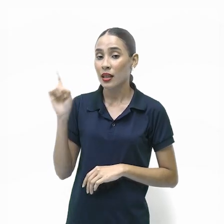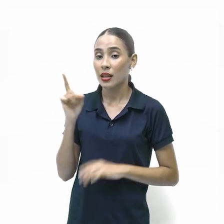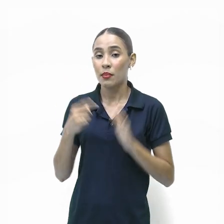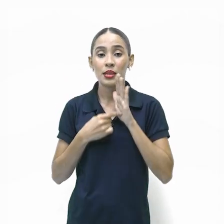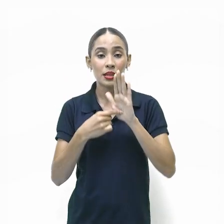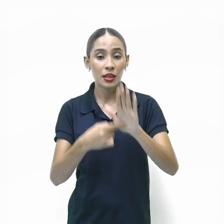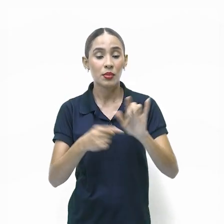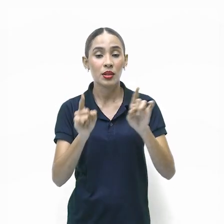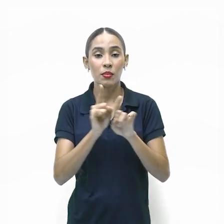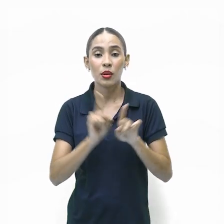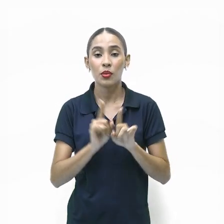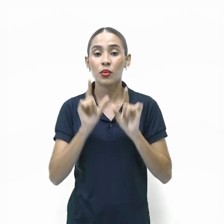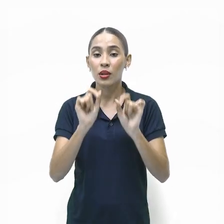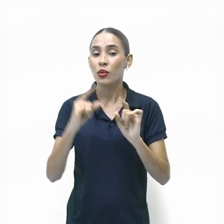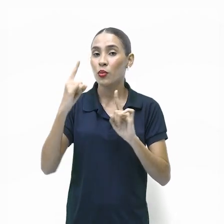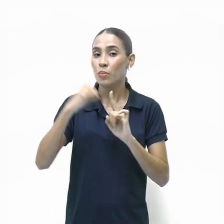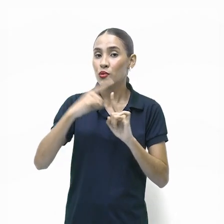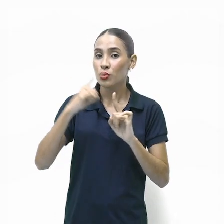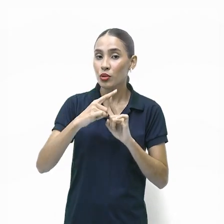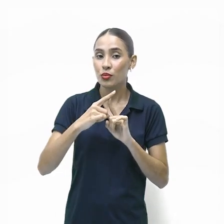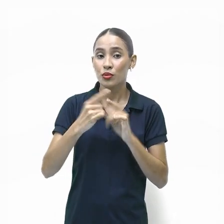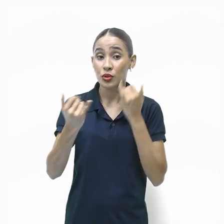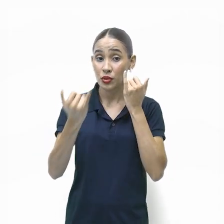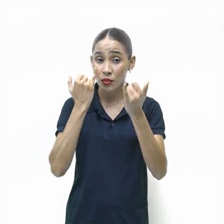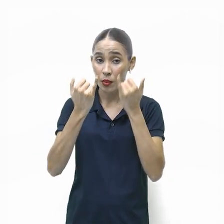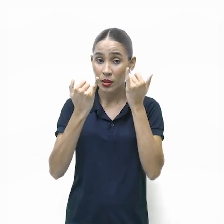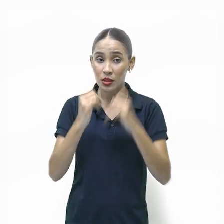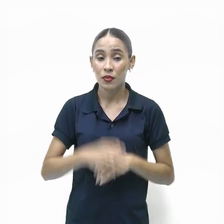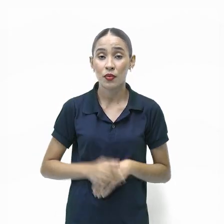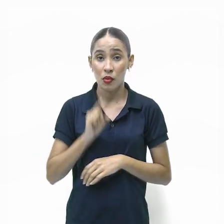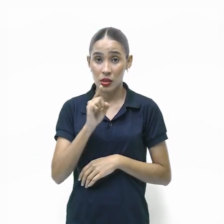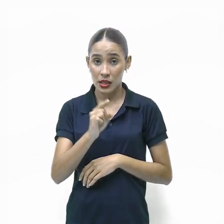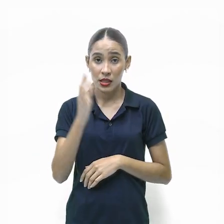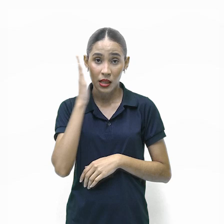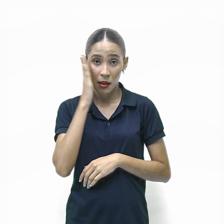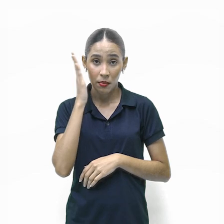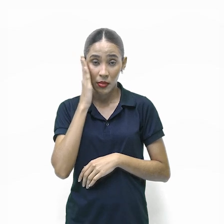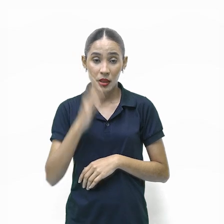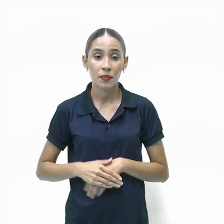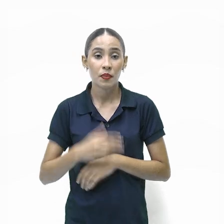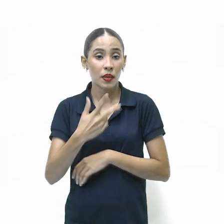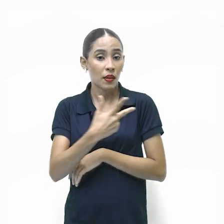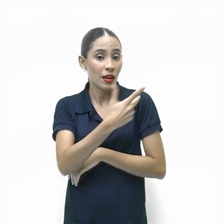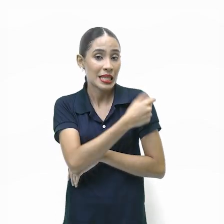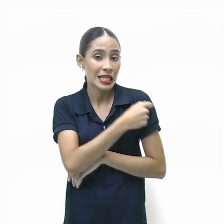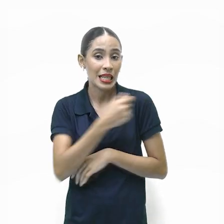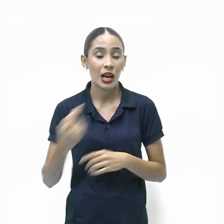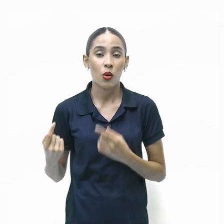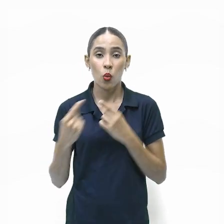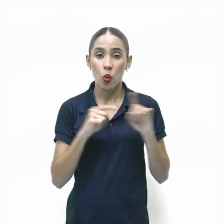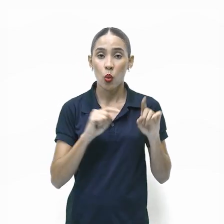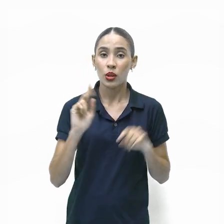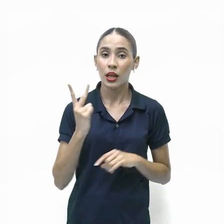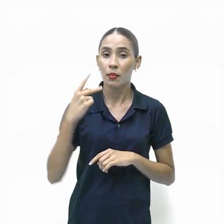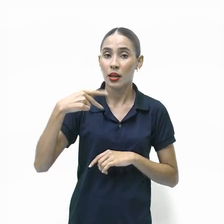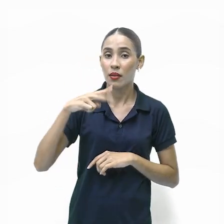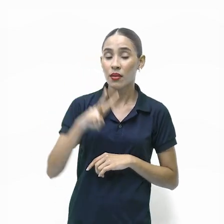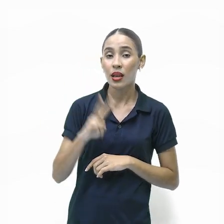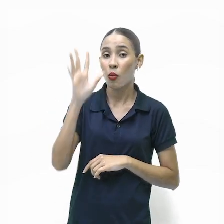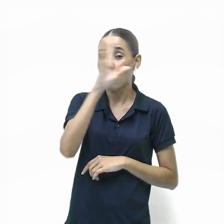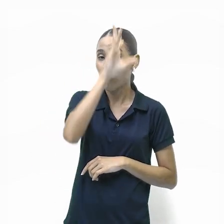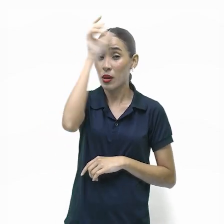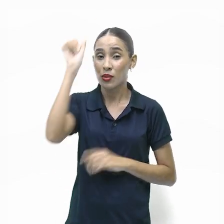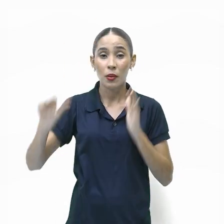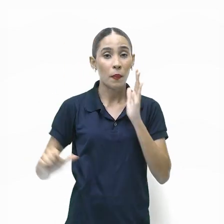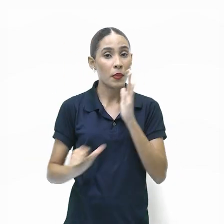trouxe como forma de curiosidade. Né? Você sabia sobre a vacina contra o HPV? O Amazonas ele foi o